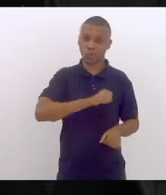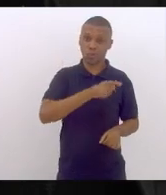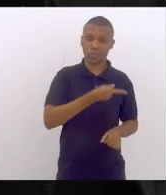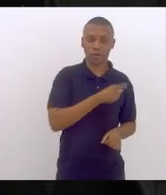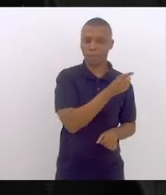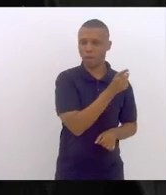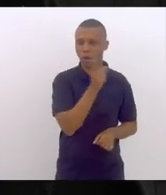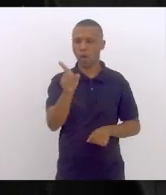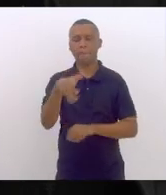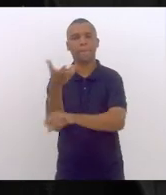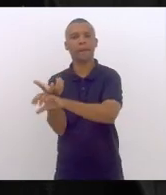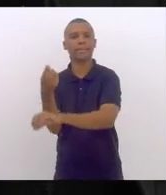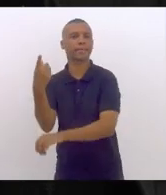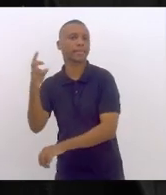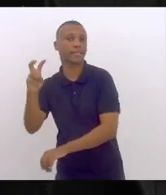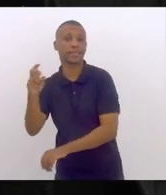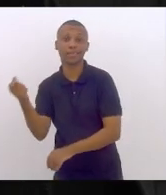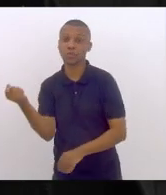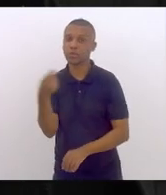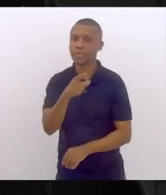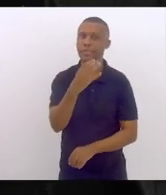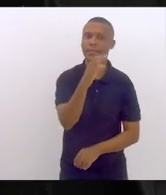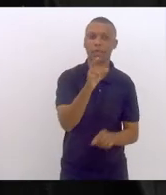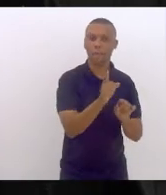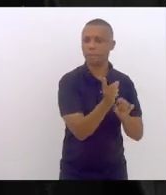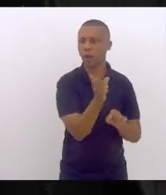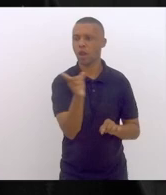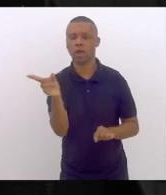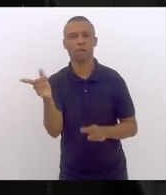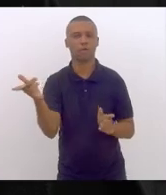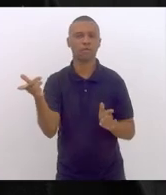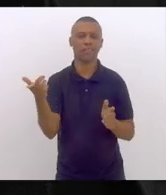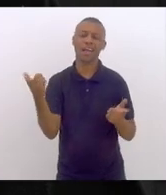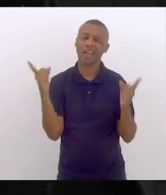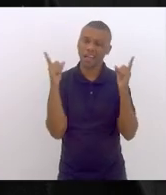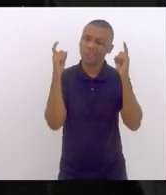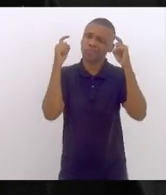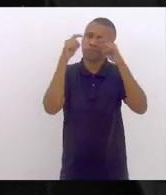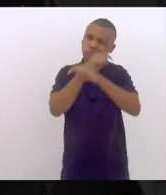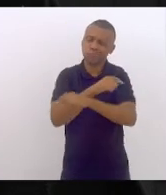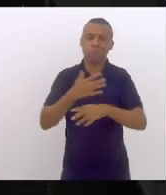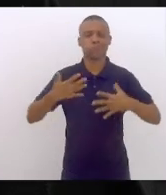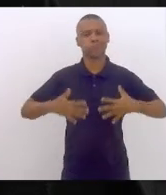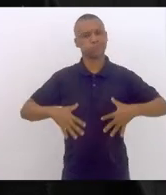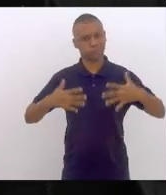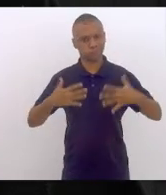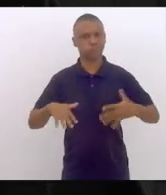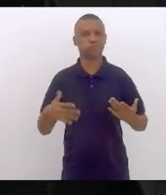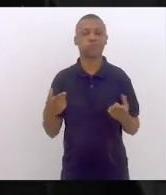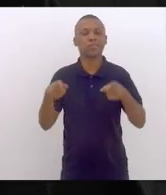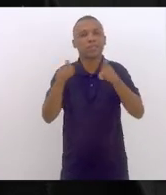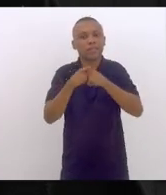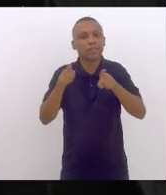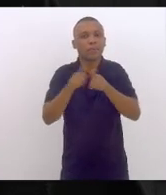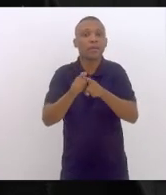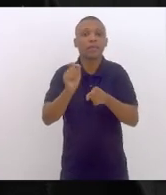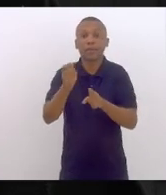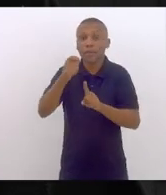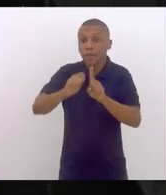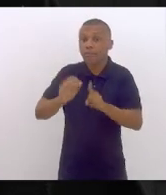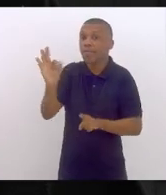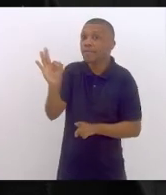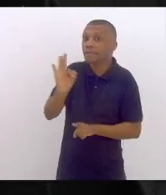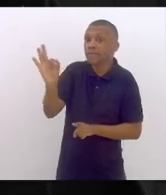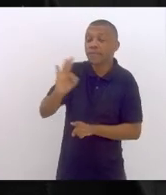aberração é uma aberração que o Rio de Janeiro fique nessa situação e na iminência de que em fevereiro de